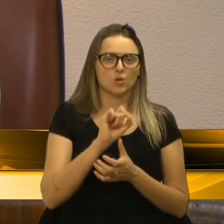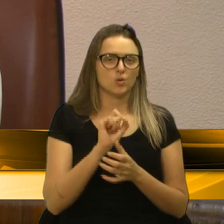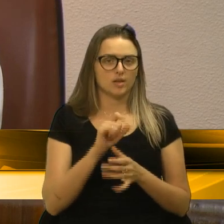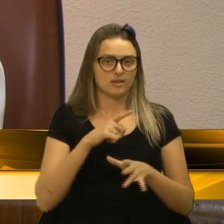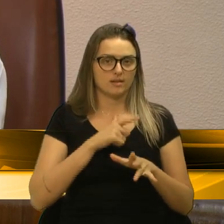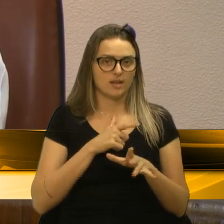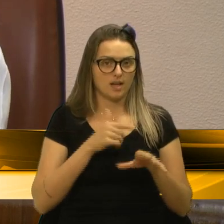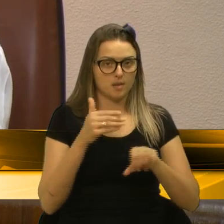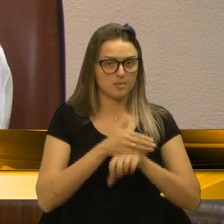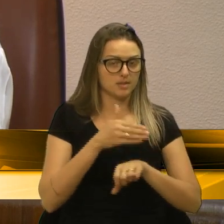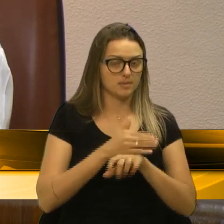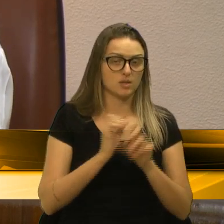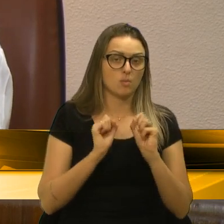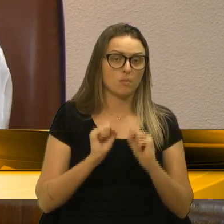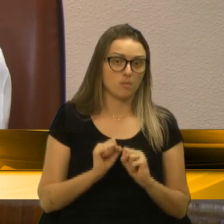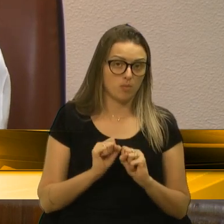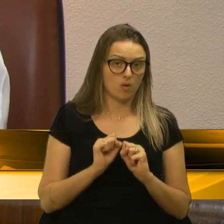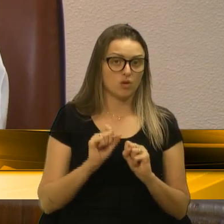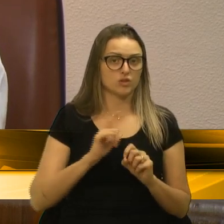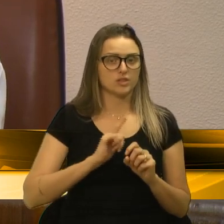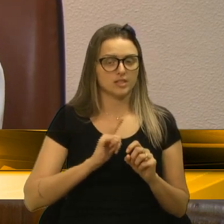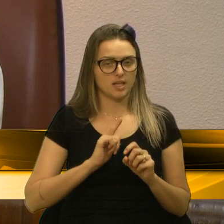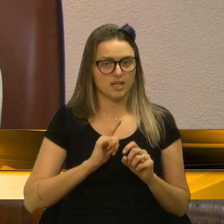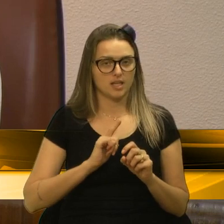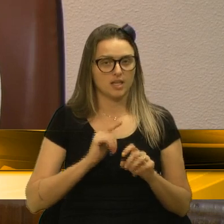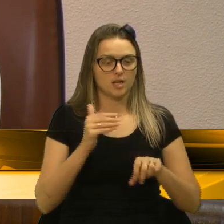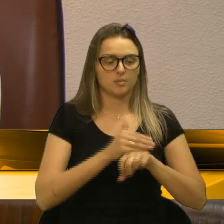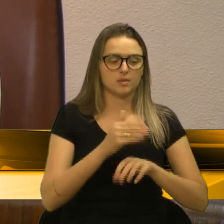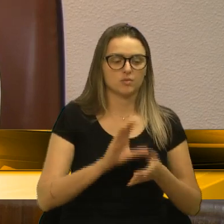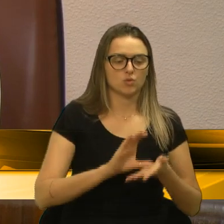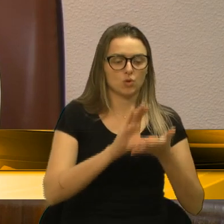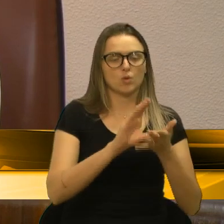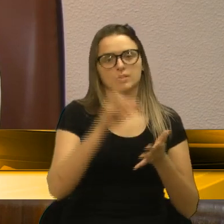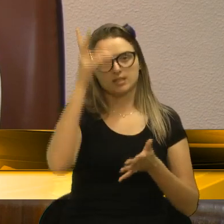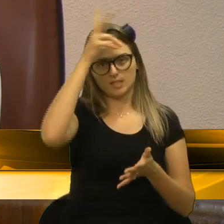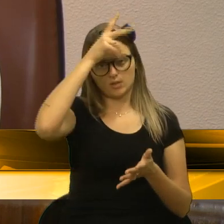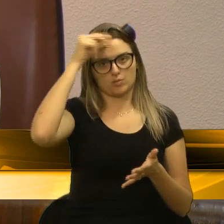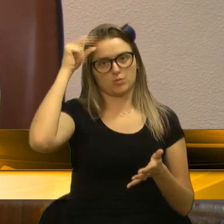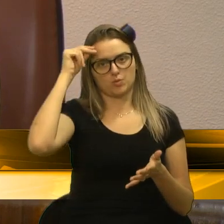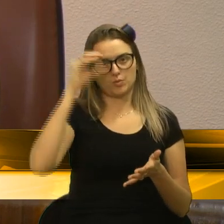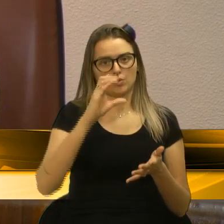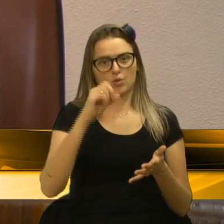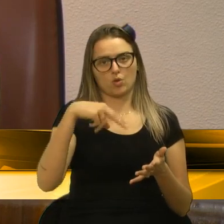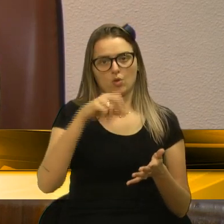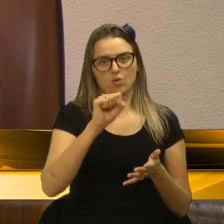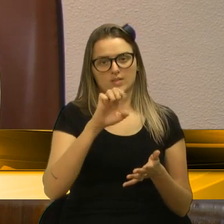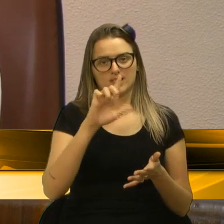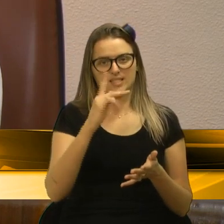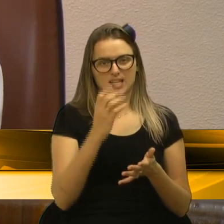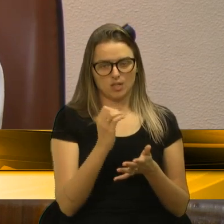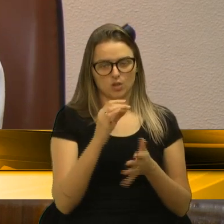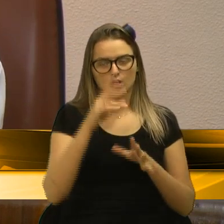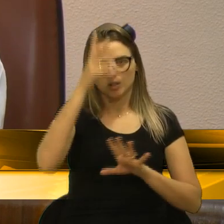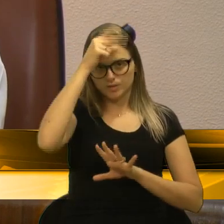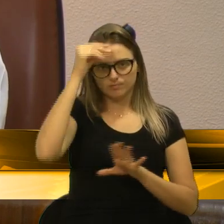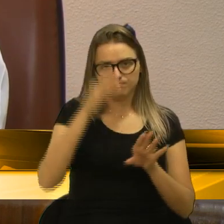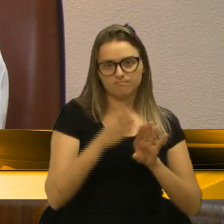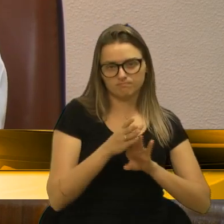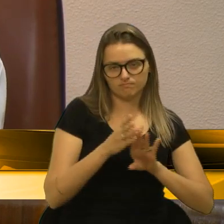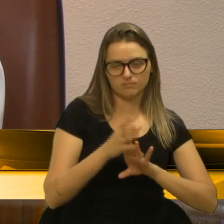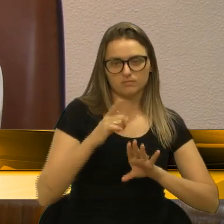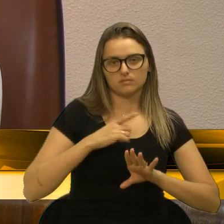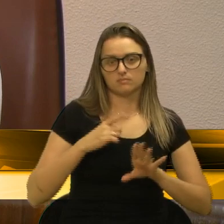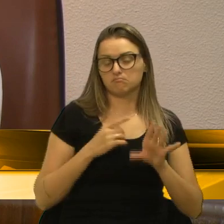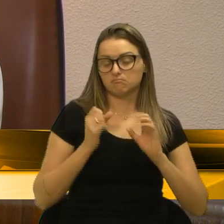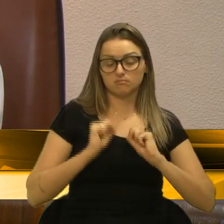participação poderá ser exercida por meio de conselhos municipais. O município tem autonomia para construir o número de